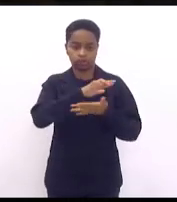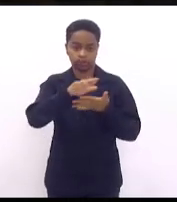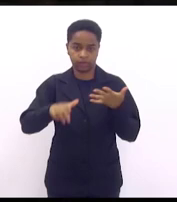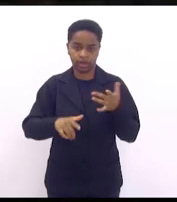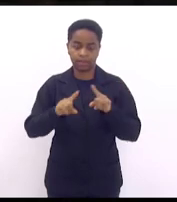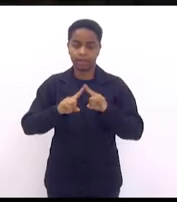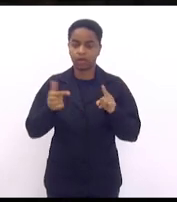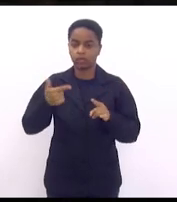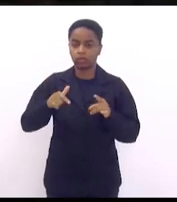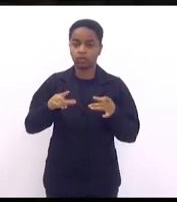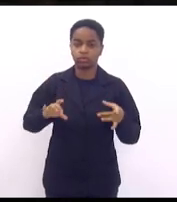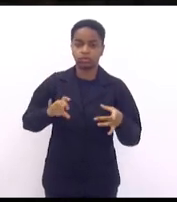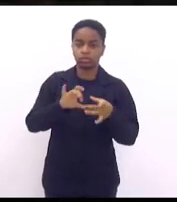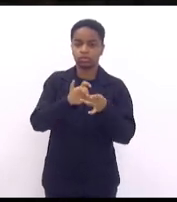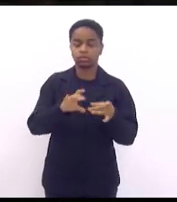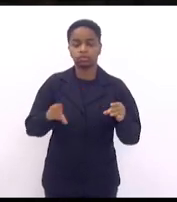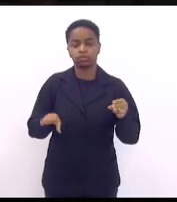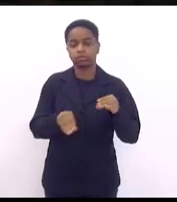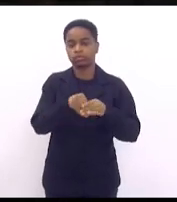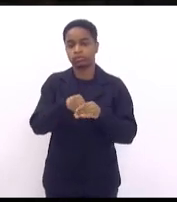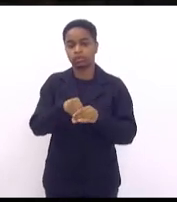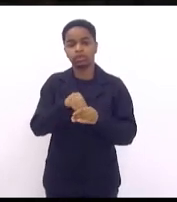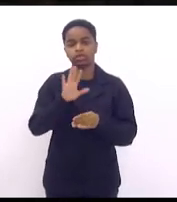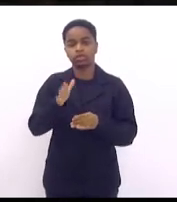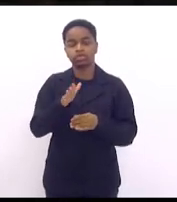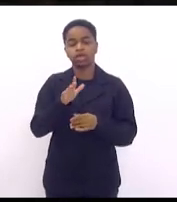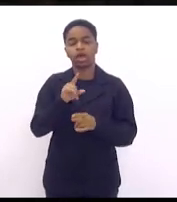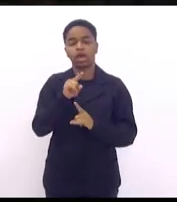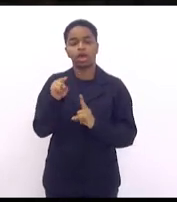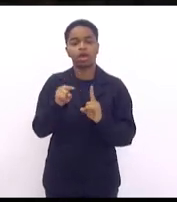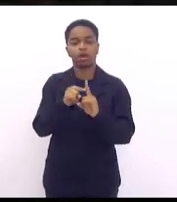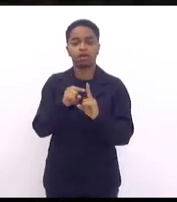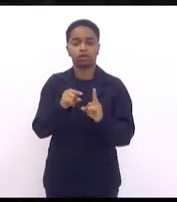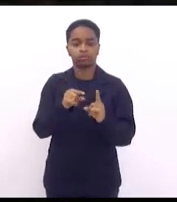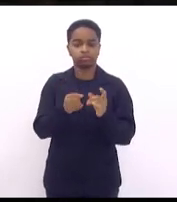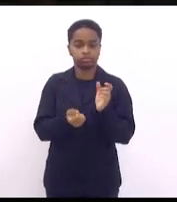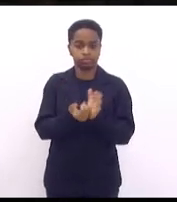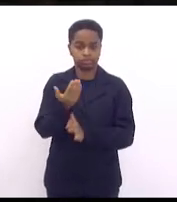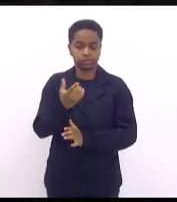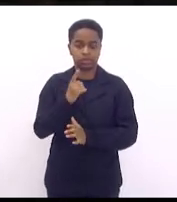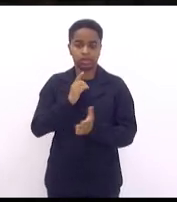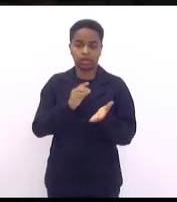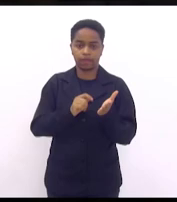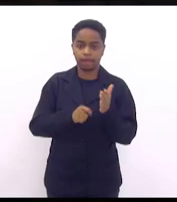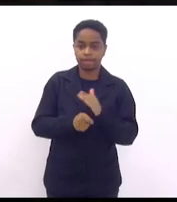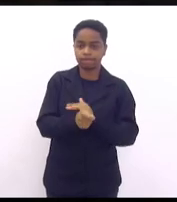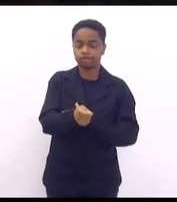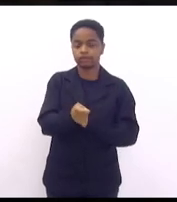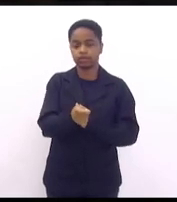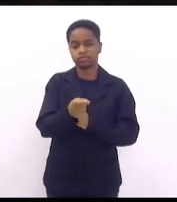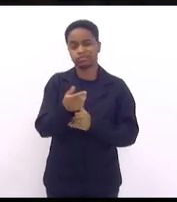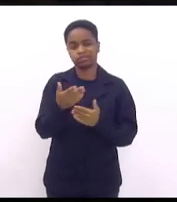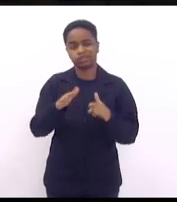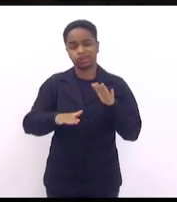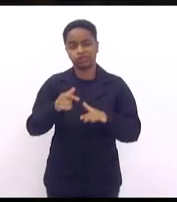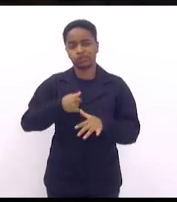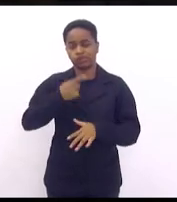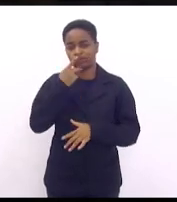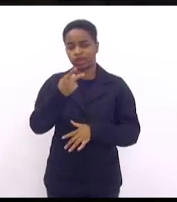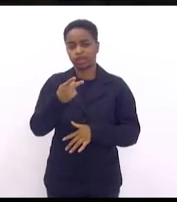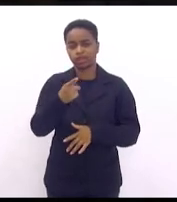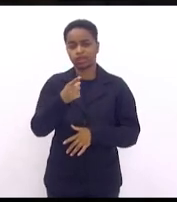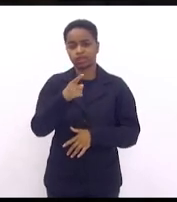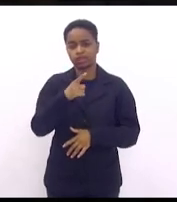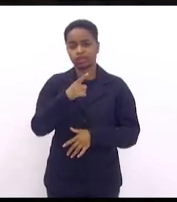estão englobados nos outros complexos já previstos. São investimentos, eu diria, finalísticos